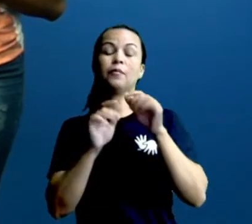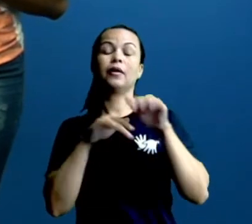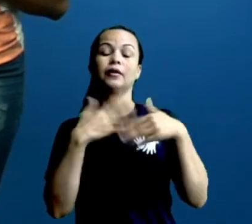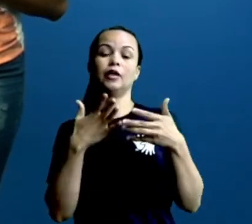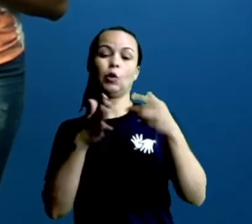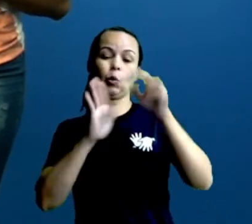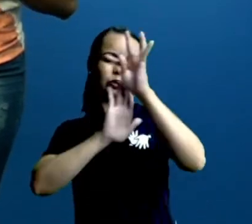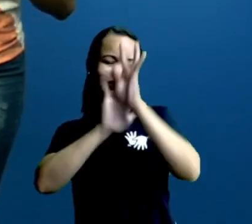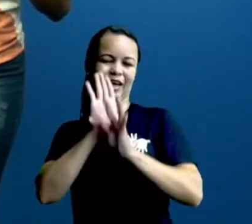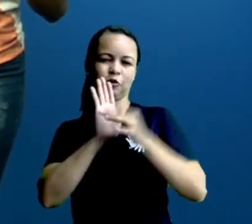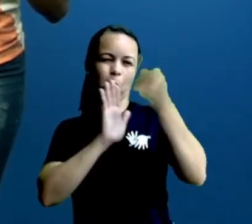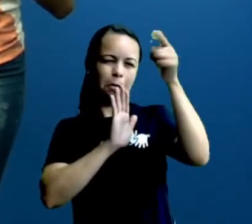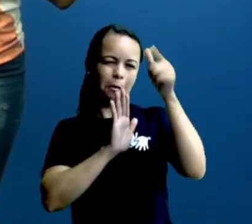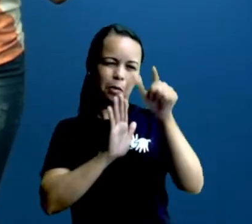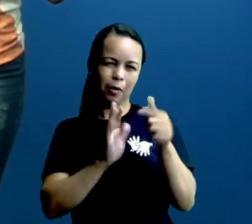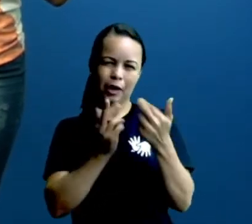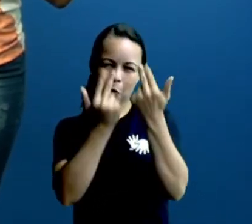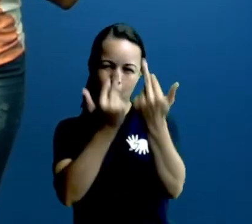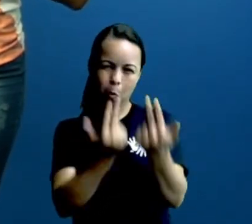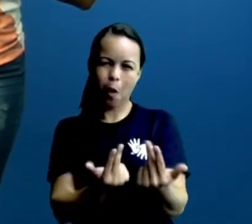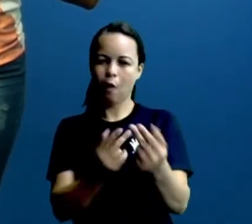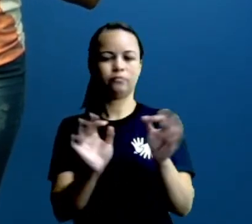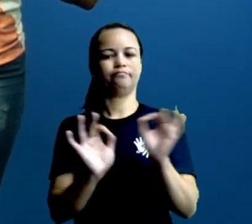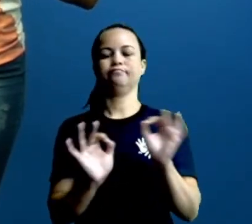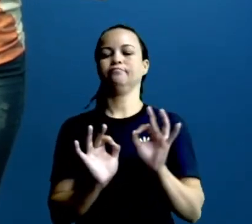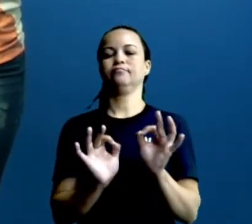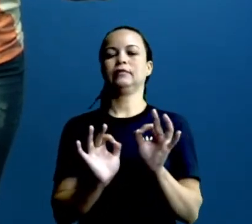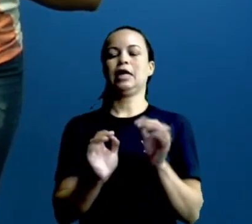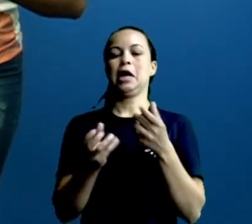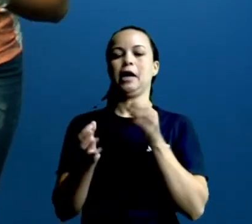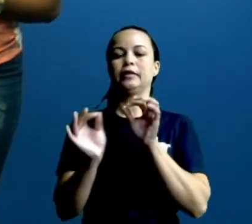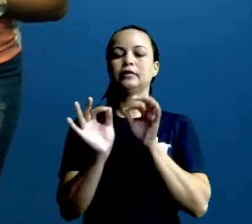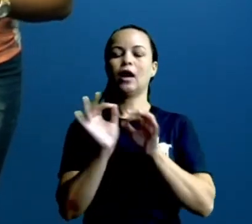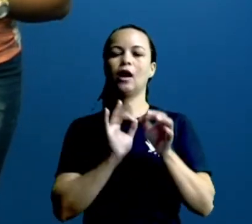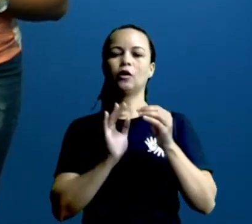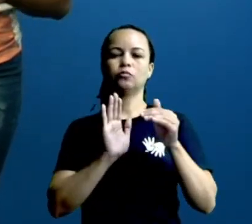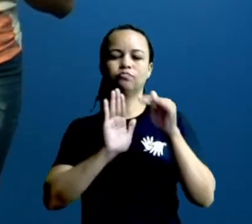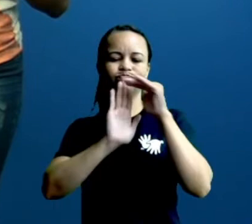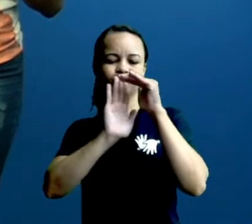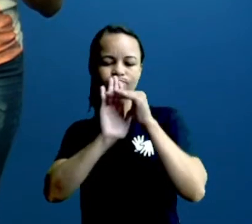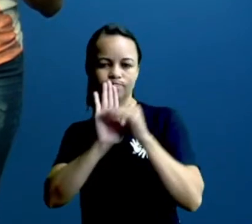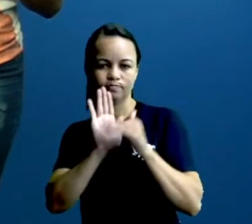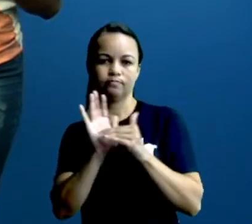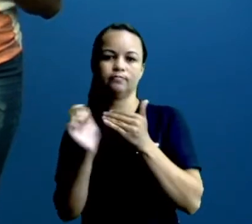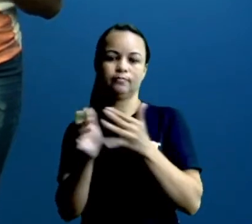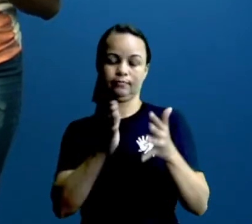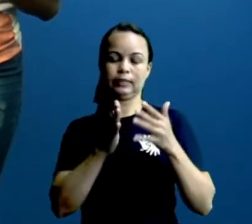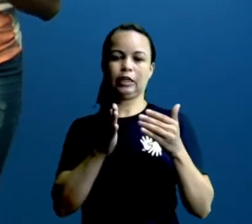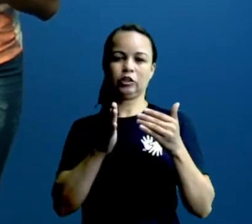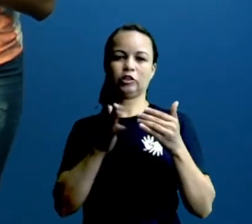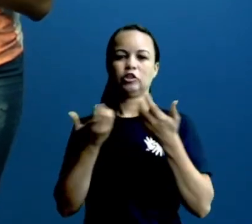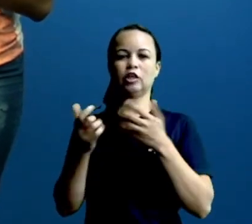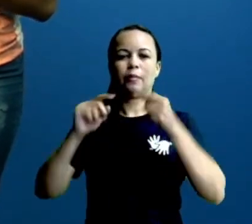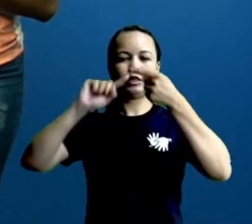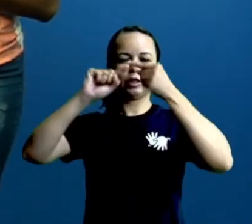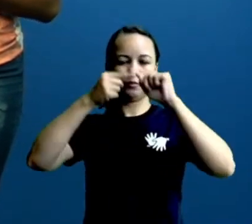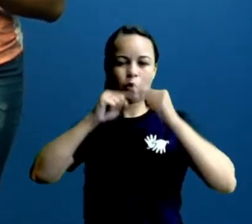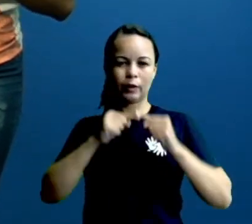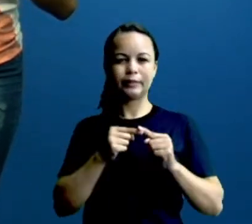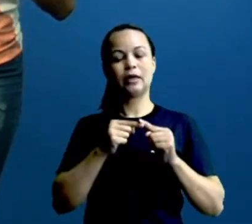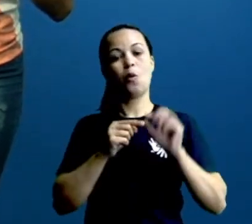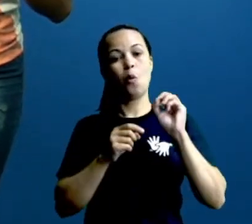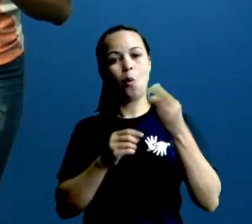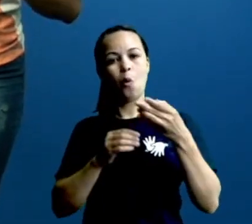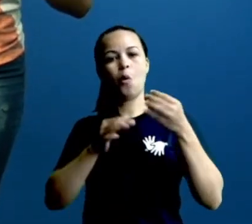repetitivo, tá? Então, ó, essas amarrações, essas continuações que a gente chama de progressão ou de